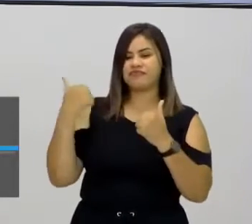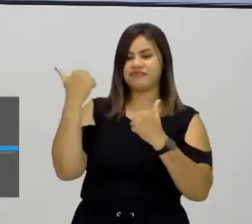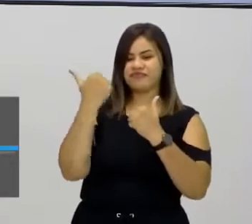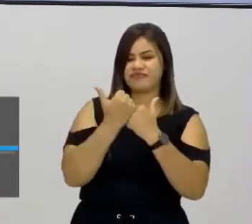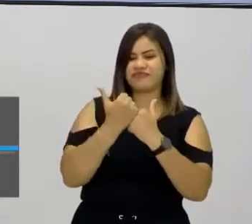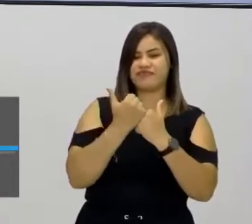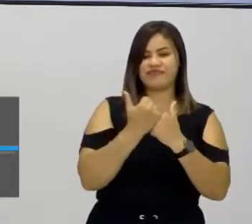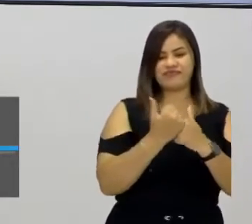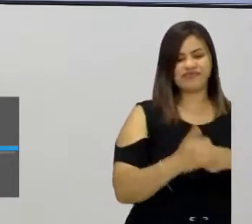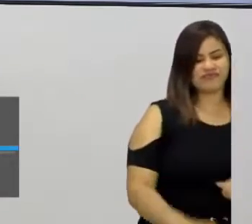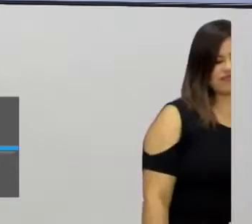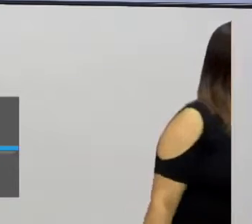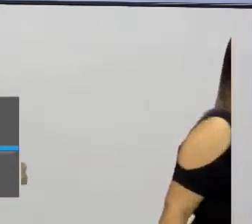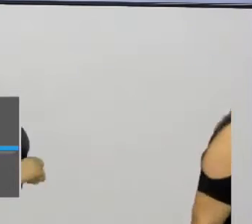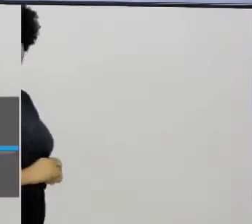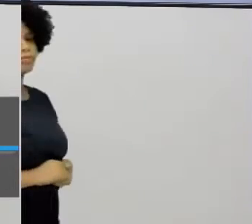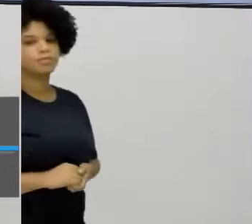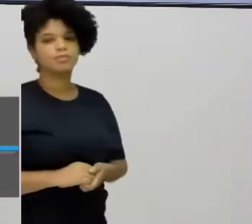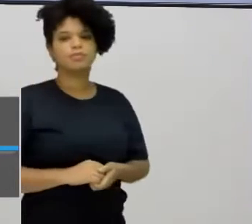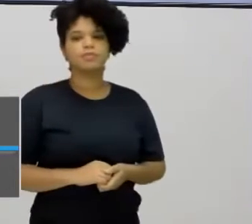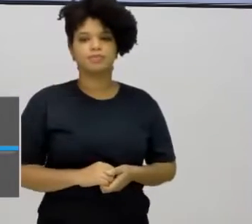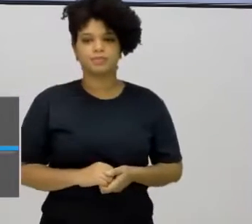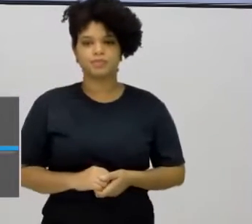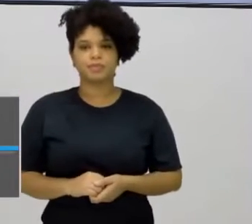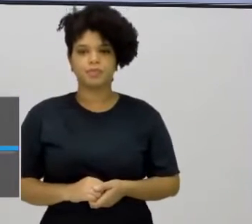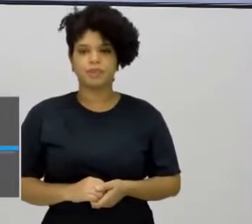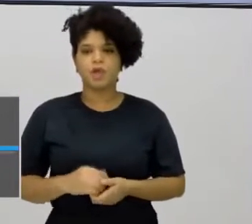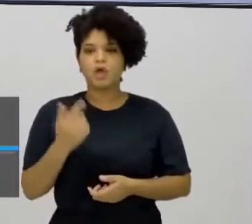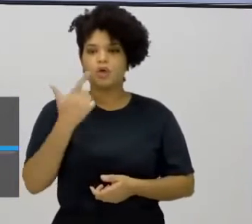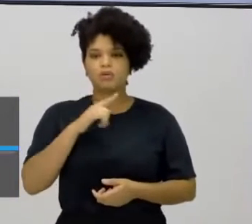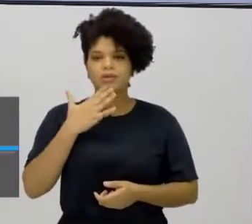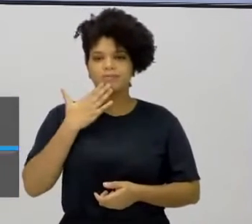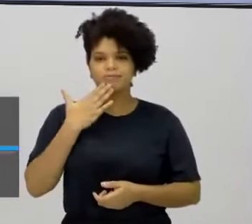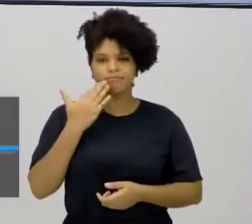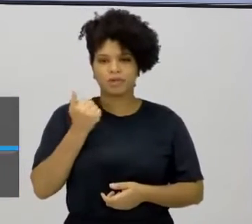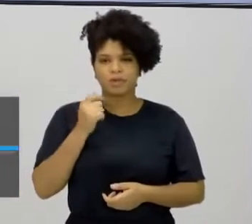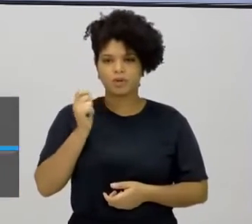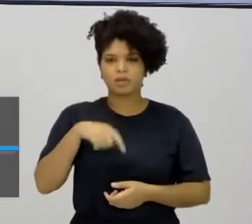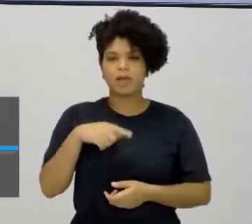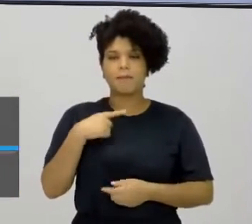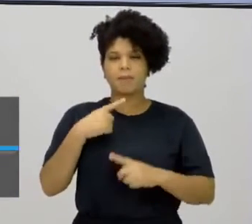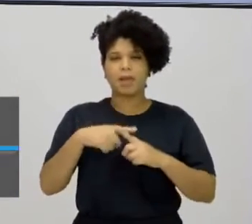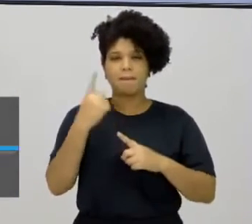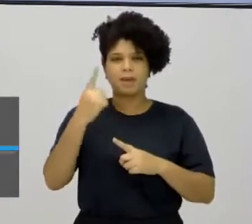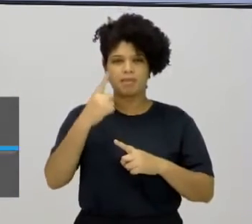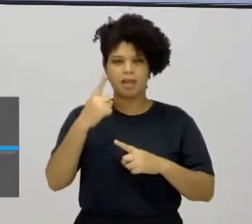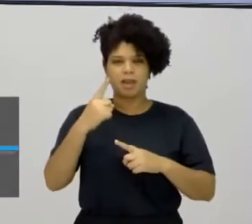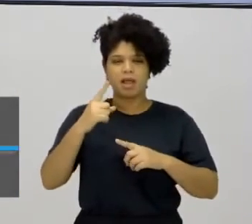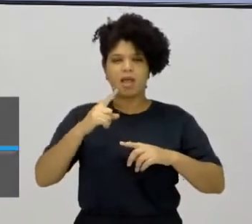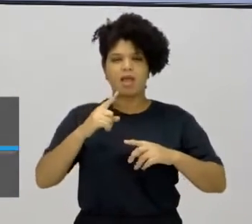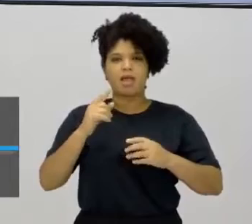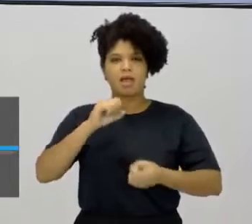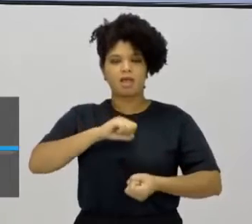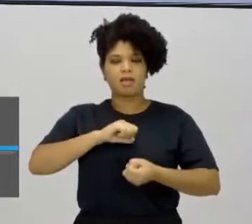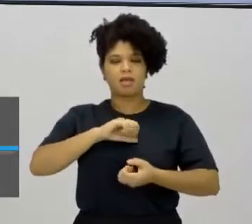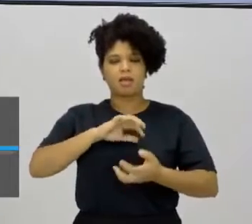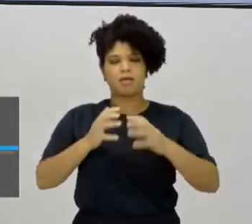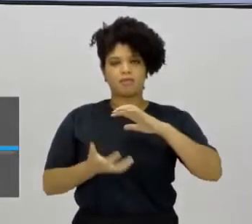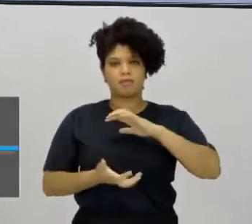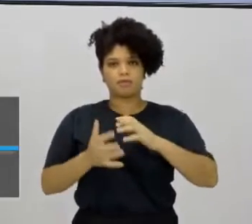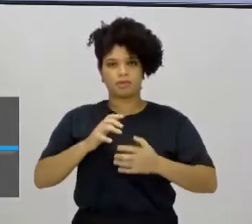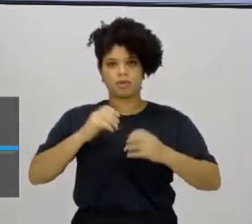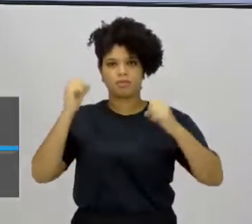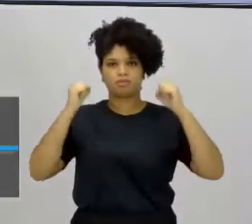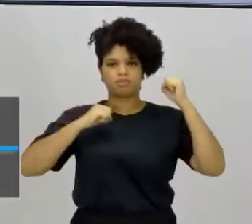pela máquina, né, João? Então tudo isso aí, né, vai adquirindo força desde a época aí da primeira Revolução Industrial. Então passamos aí pela